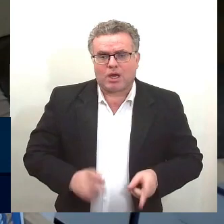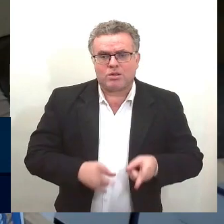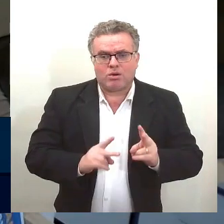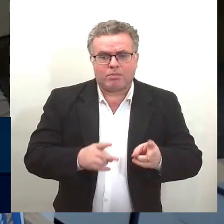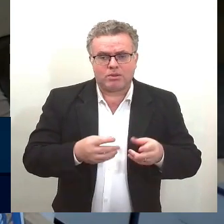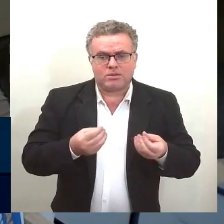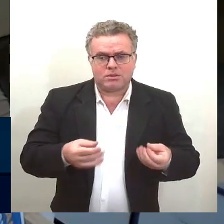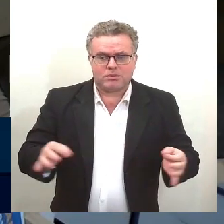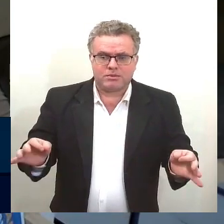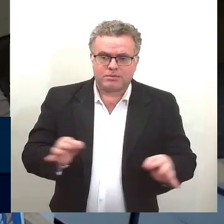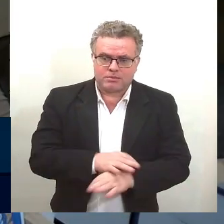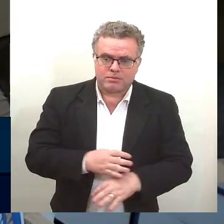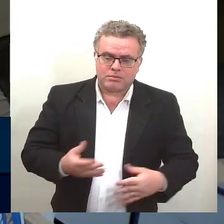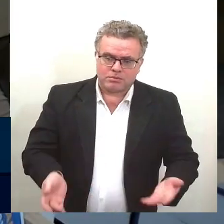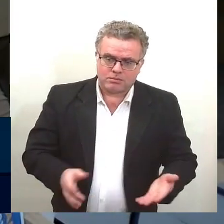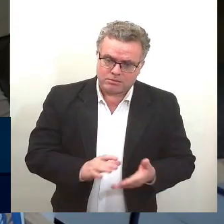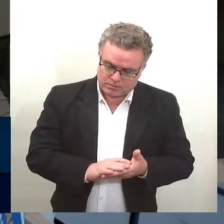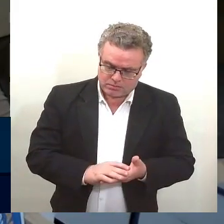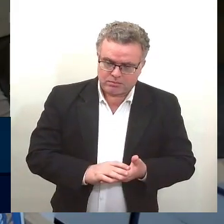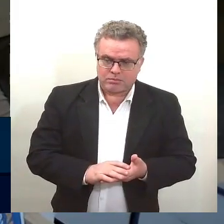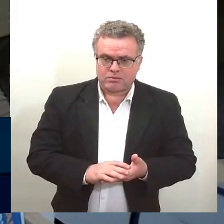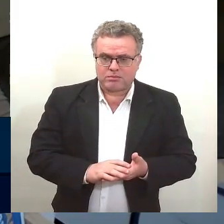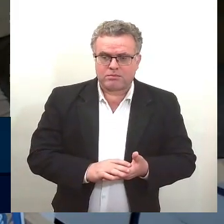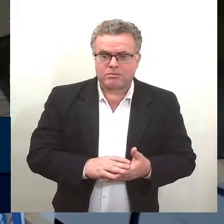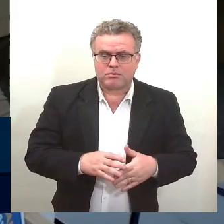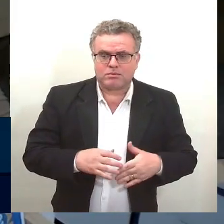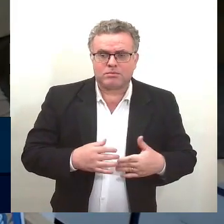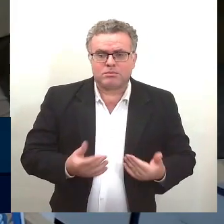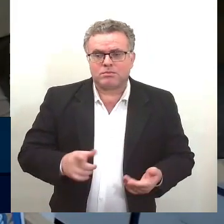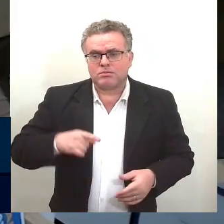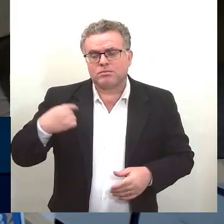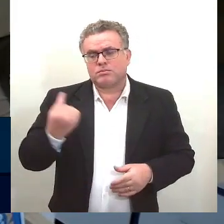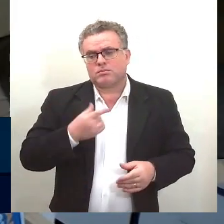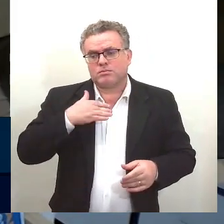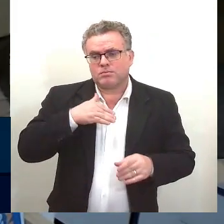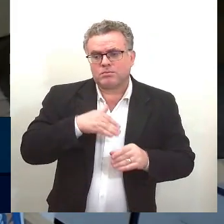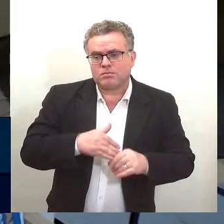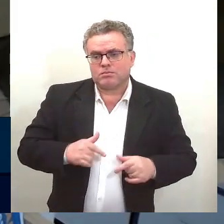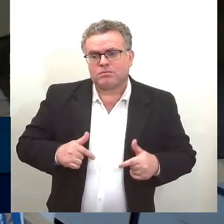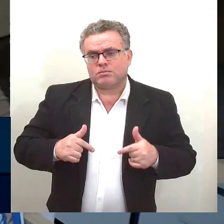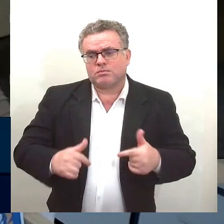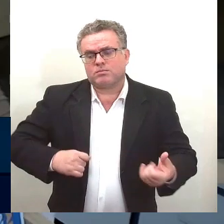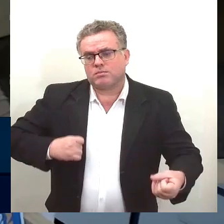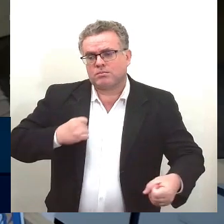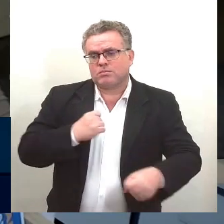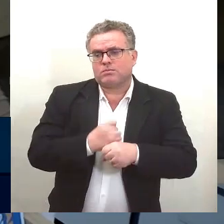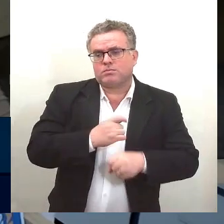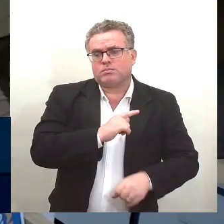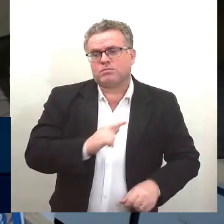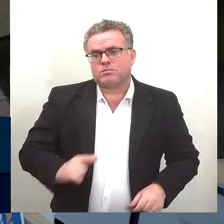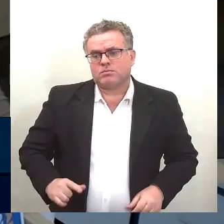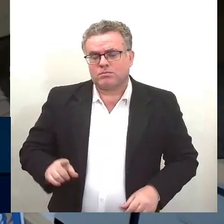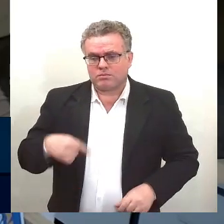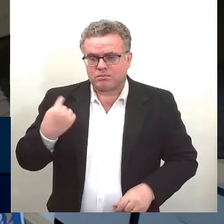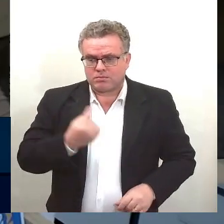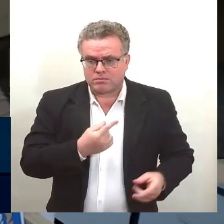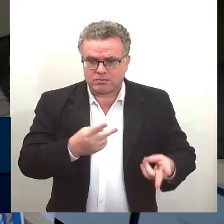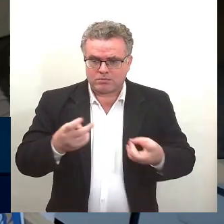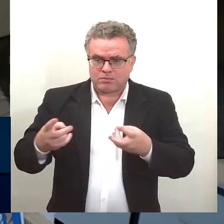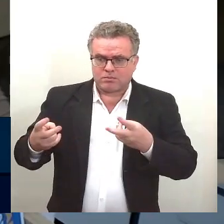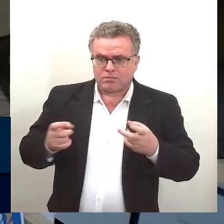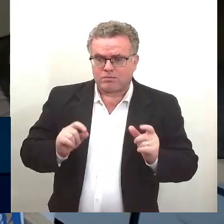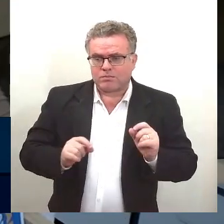tudo que nós votamos, defendemos do governo, a gente está vendo que está, as entregas à população estão acontecendo